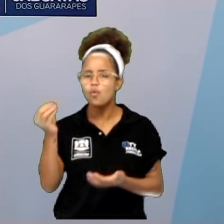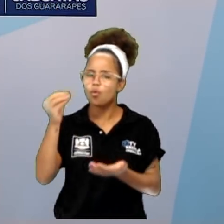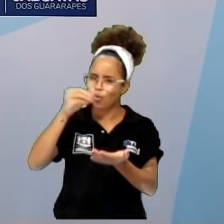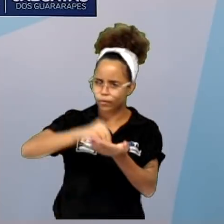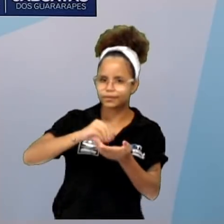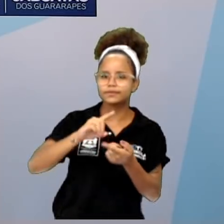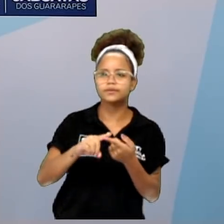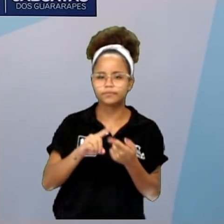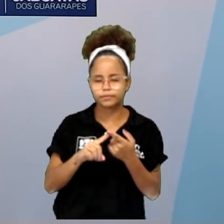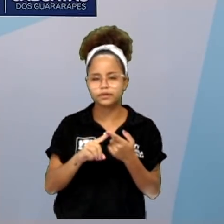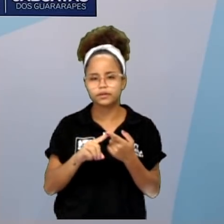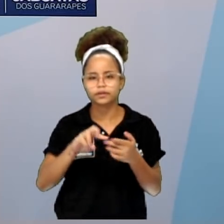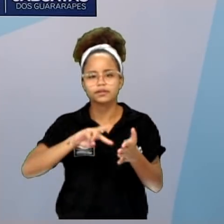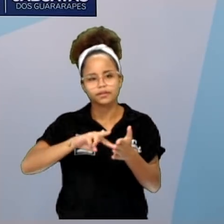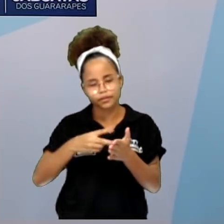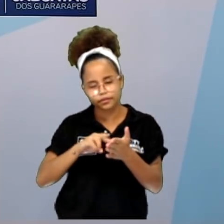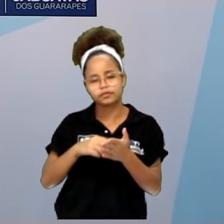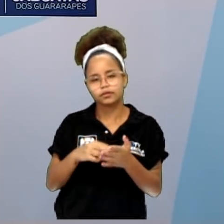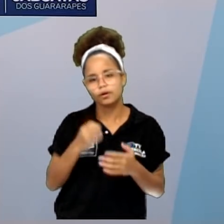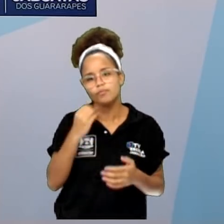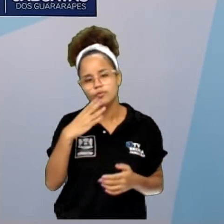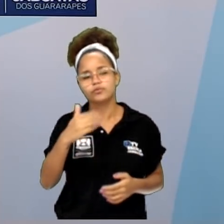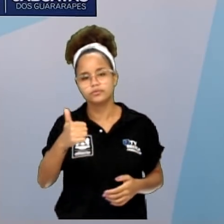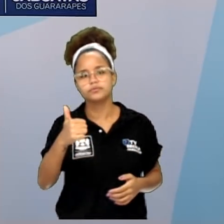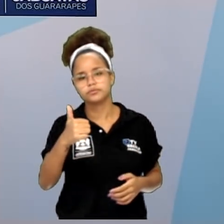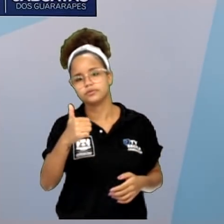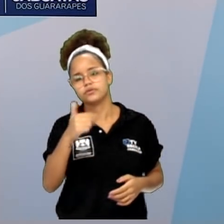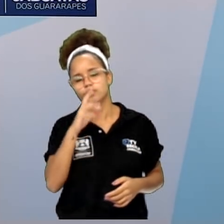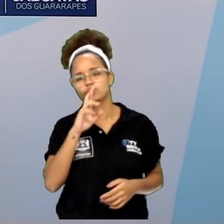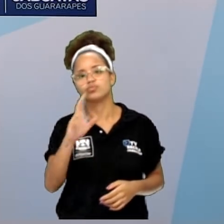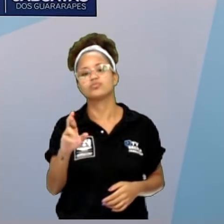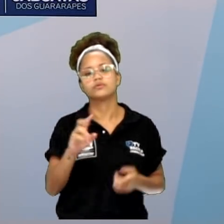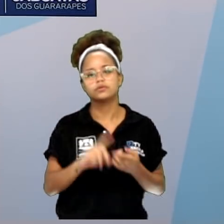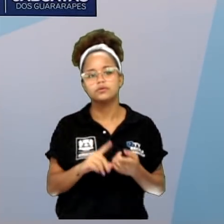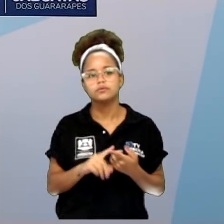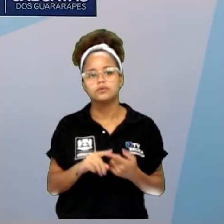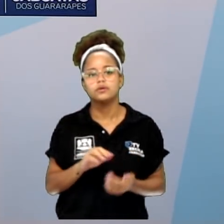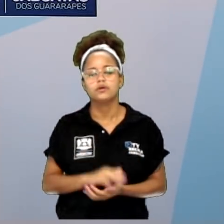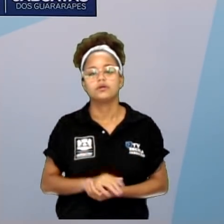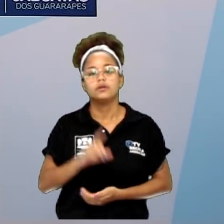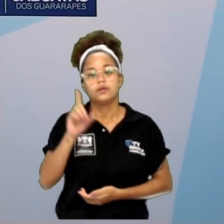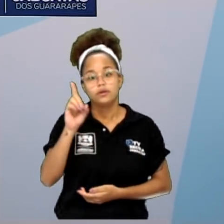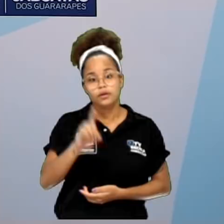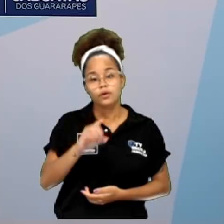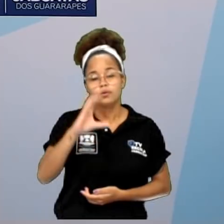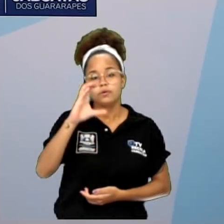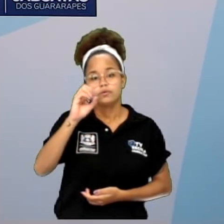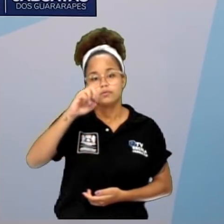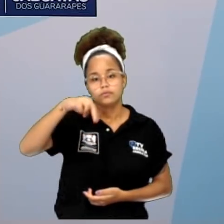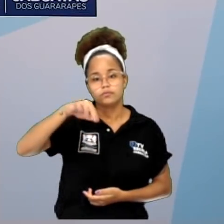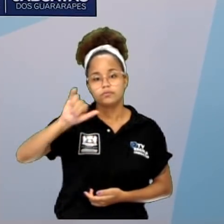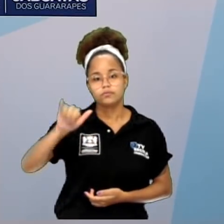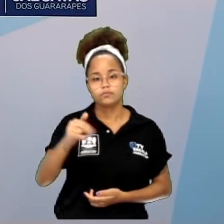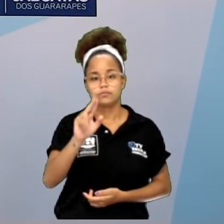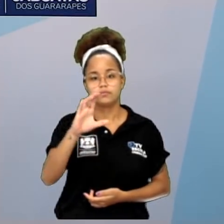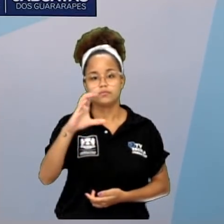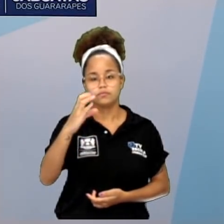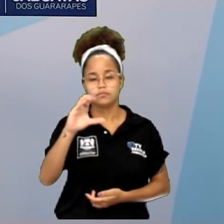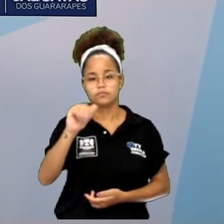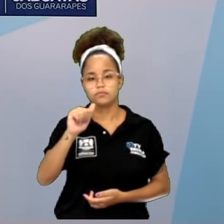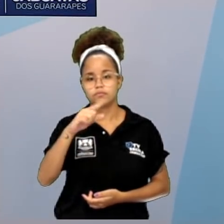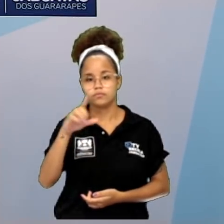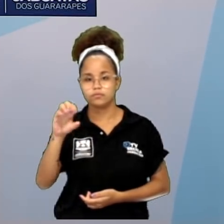que. Isso comprova para a gente que esse que é uma conjunção subordinativa integrante, popularmente conhecida